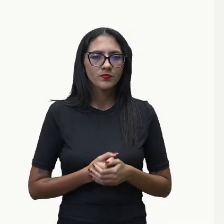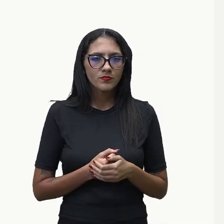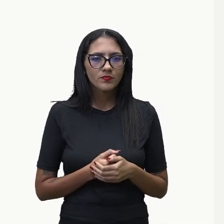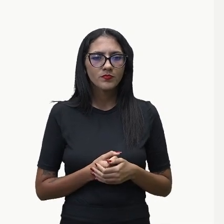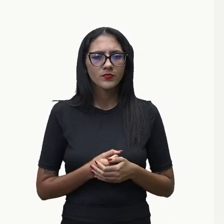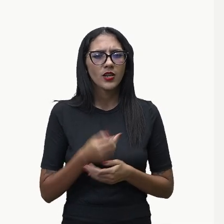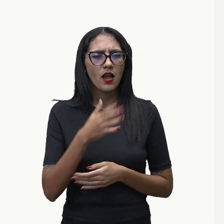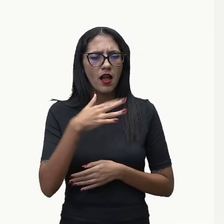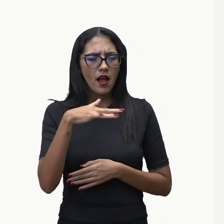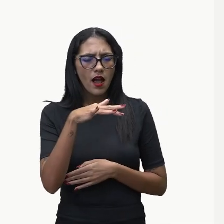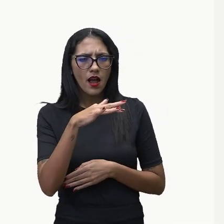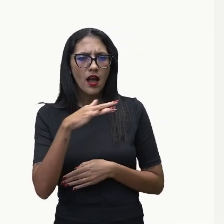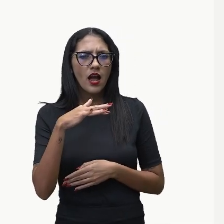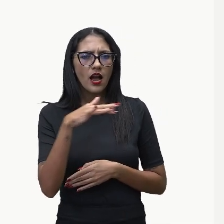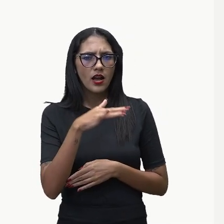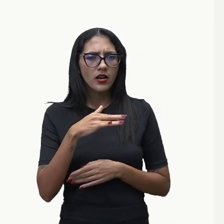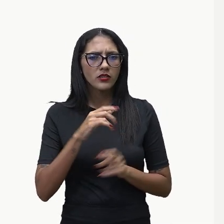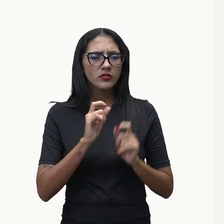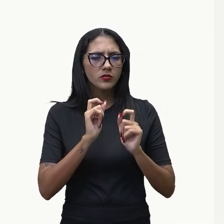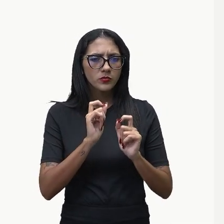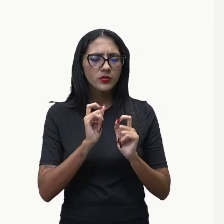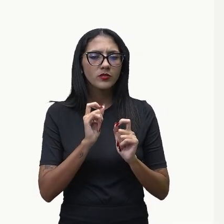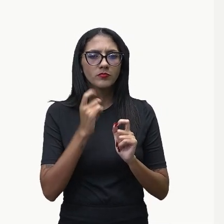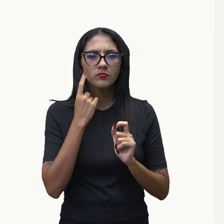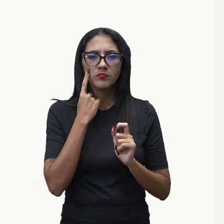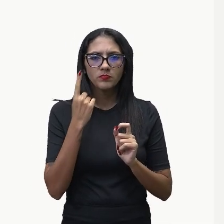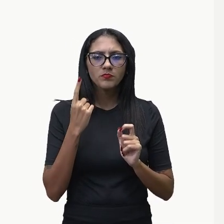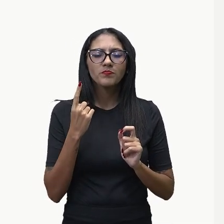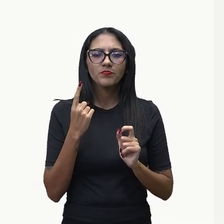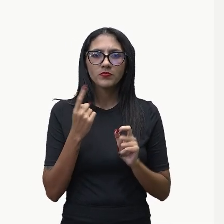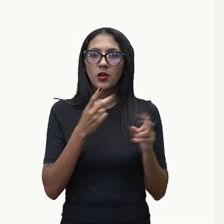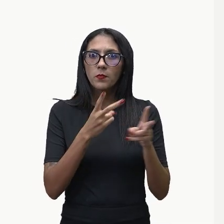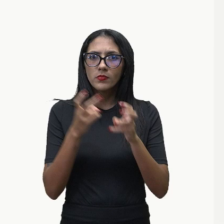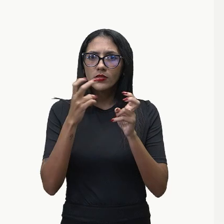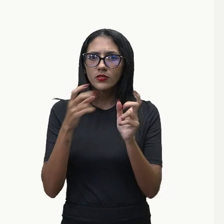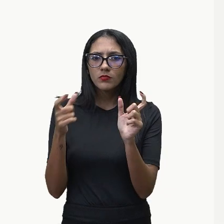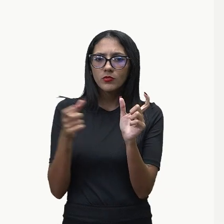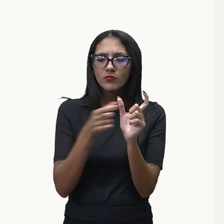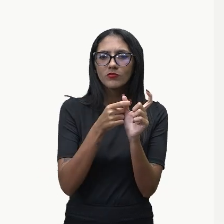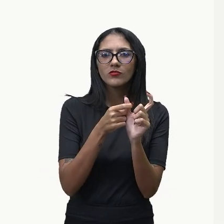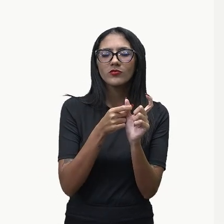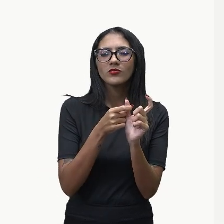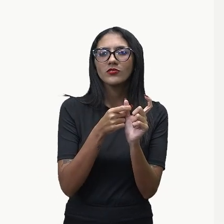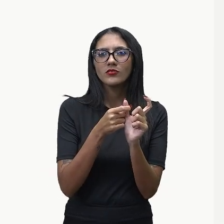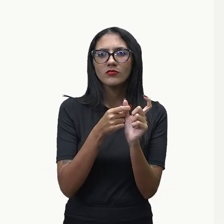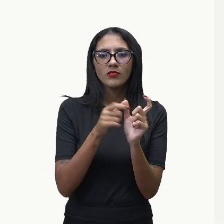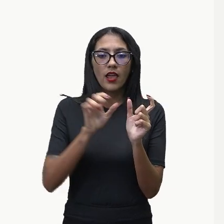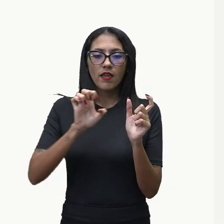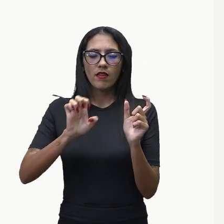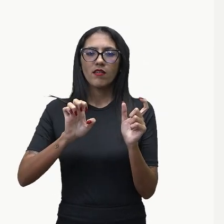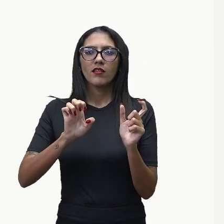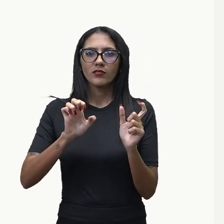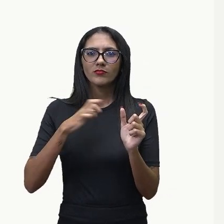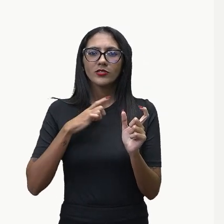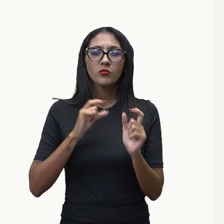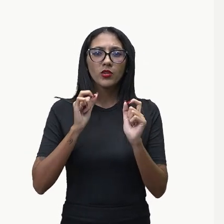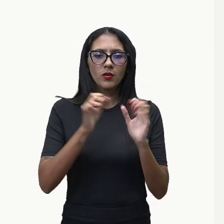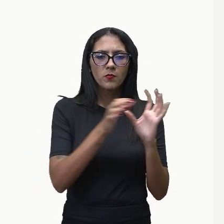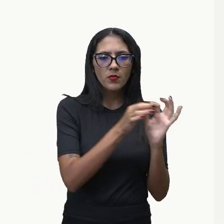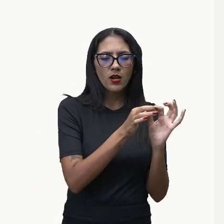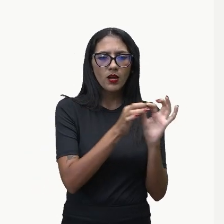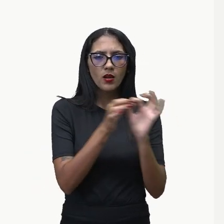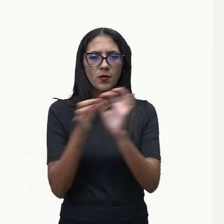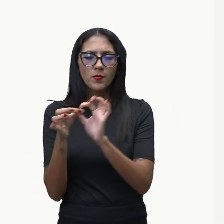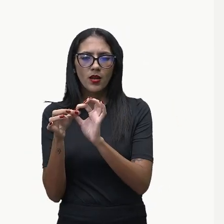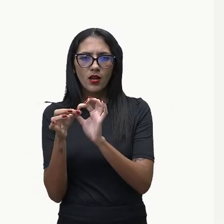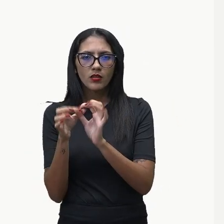ferro e fogo e força, olha só, e, conjunção e, trazendo aquela ideia de ligação. Lembram essa conjunção